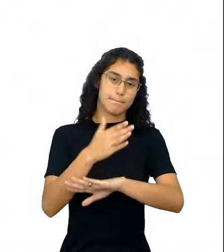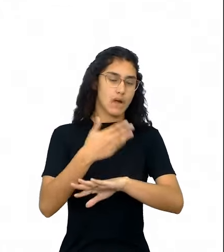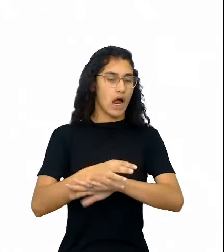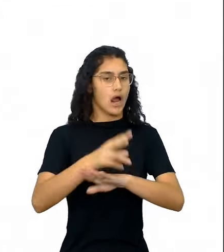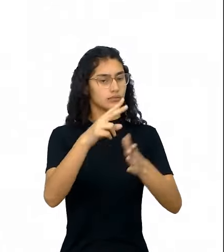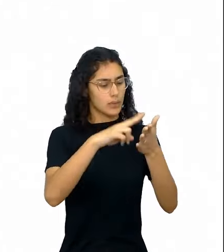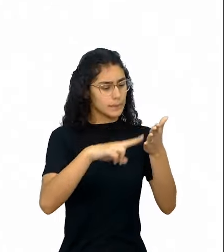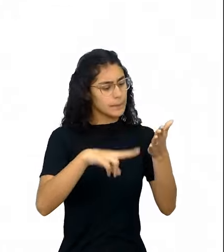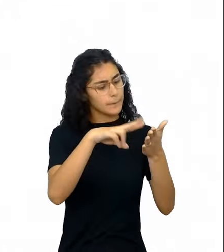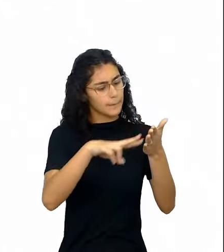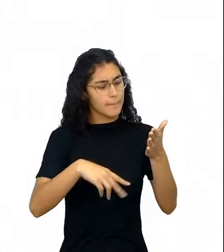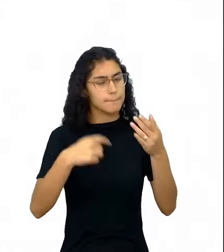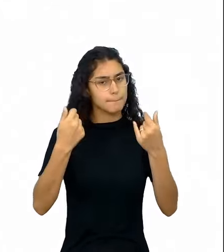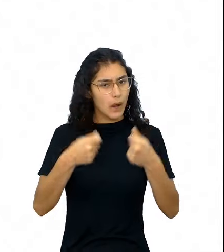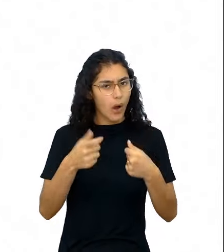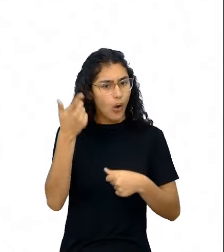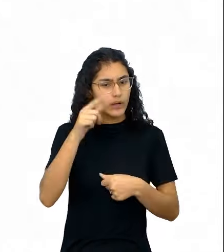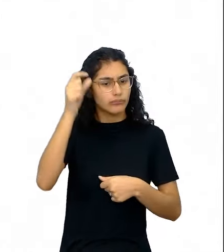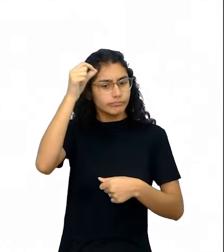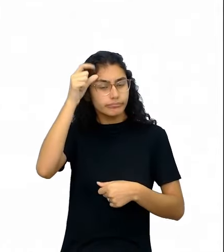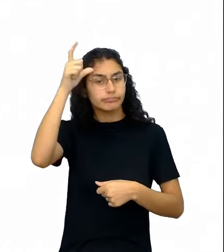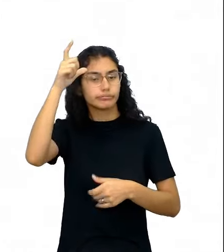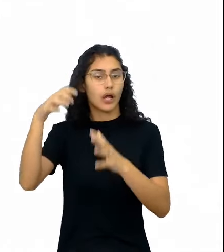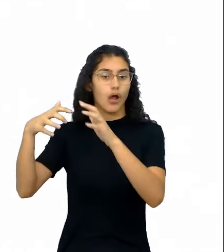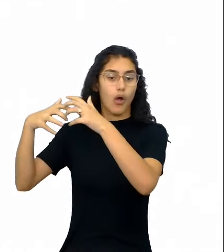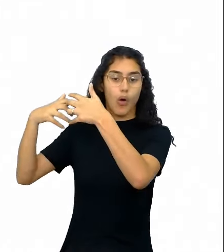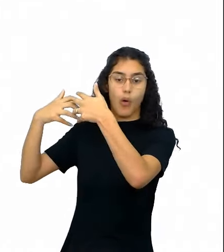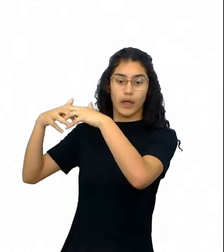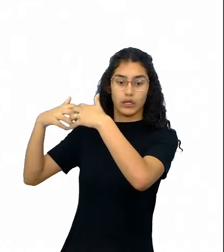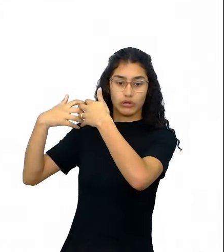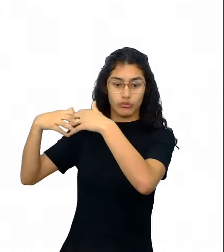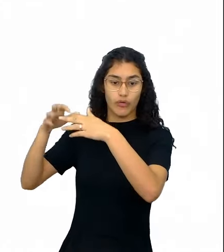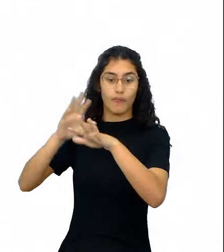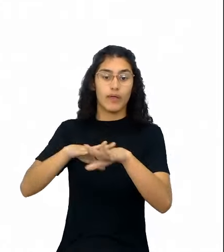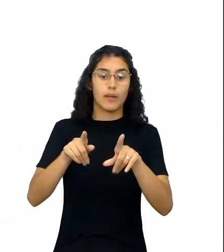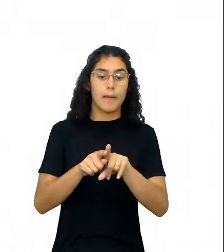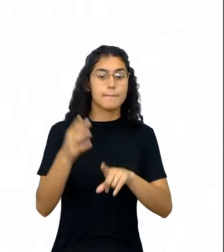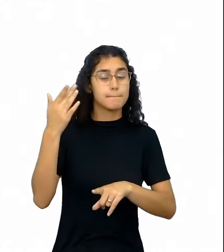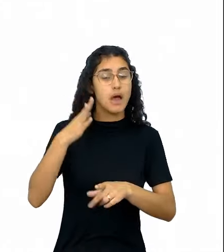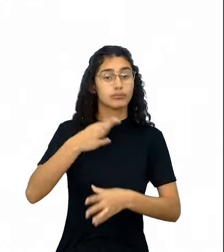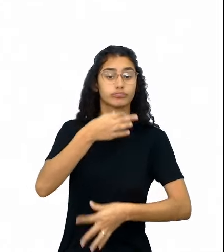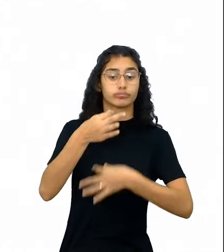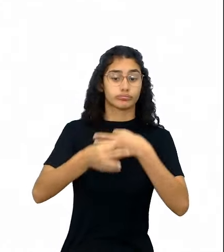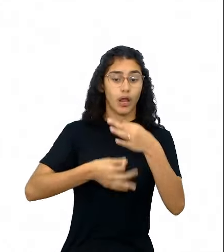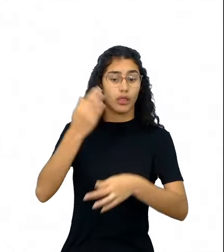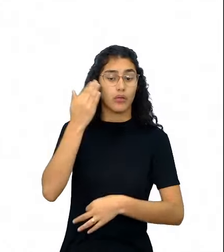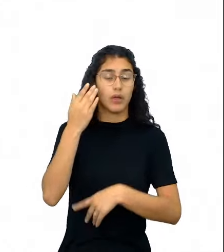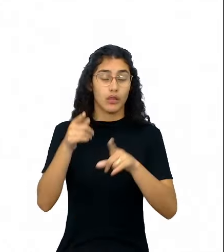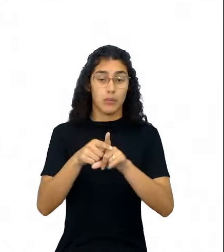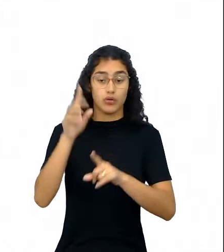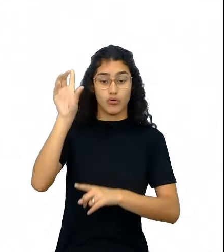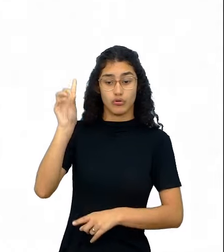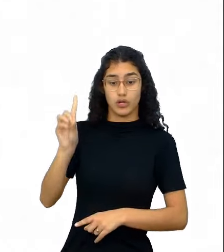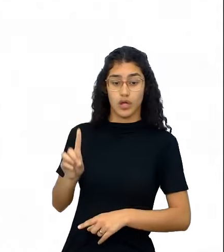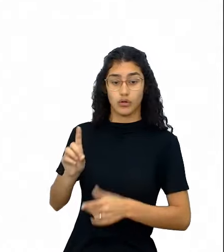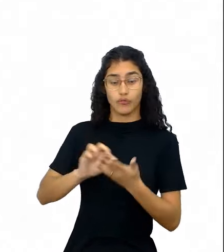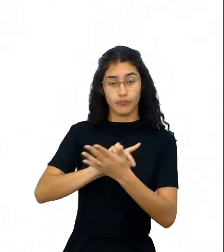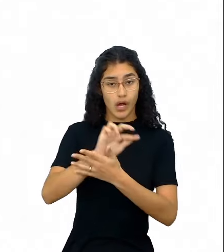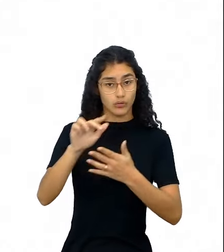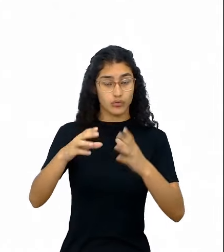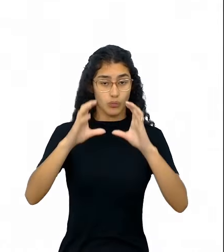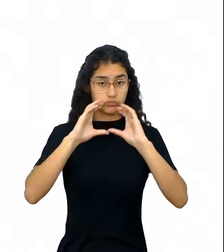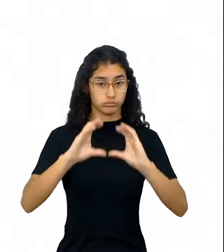leitoras para a ampliação dos conhecimentos cognitivos e de mundo, tornando-os mais críticos e conscientes de seus direitos e deveres